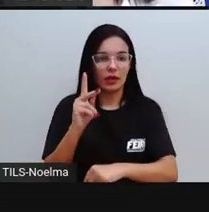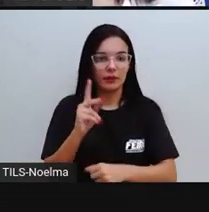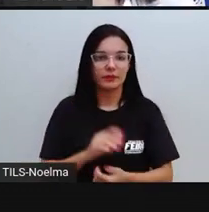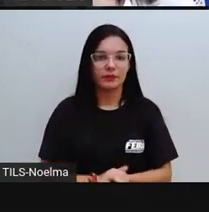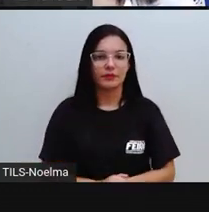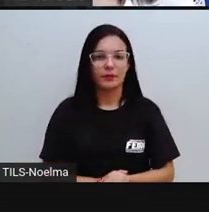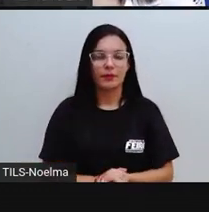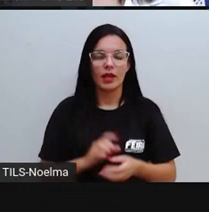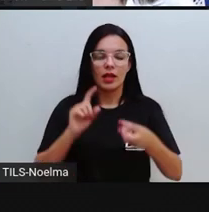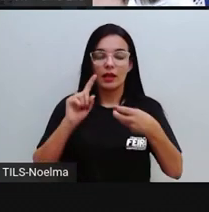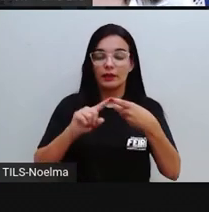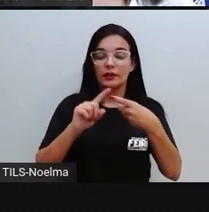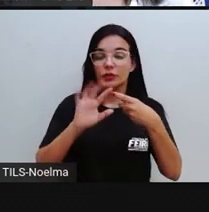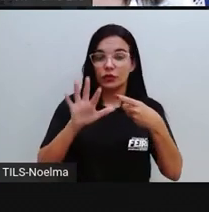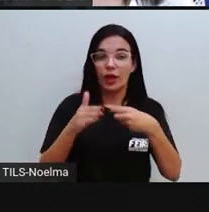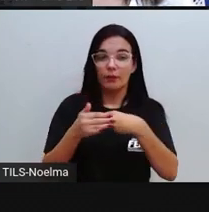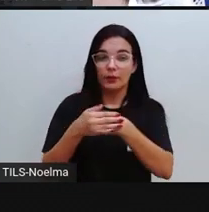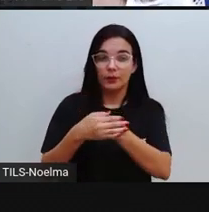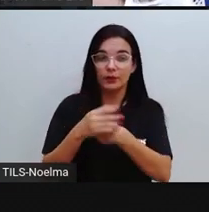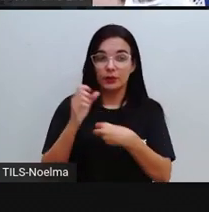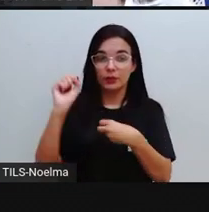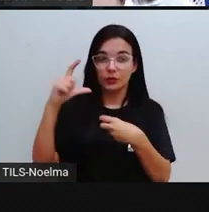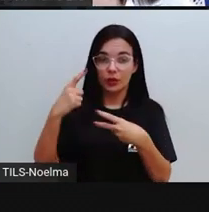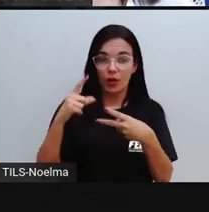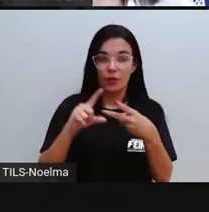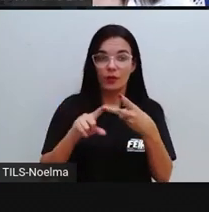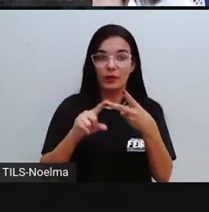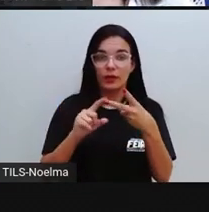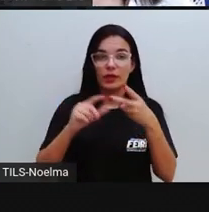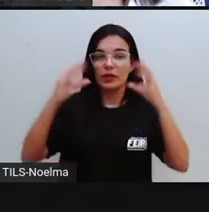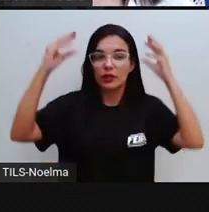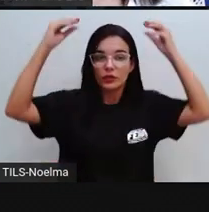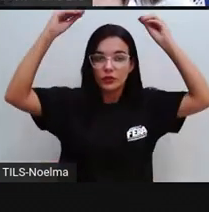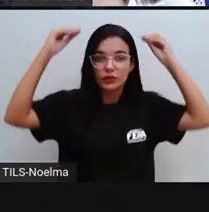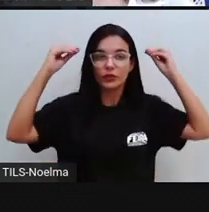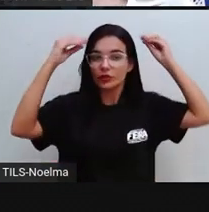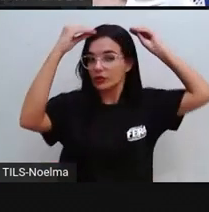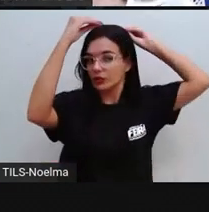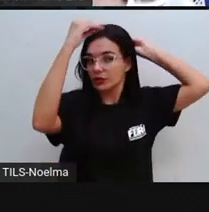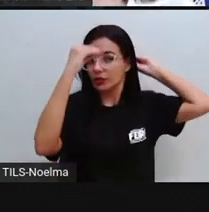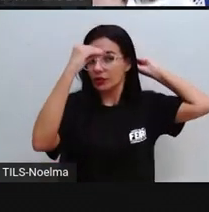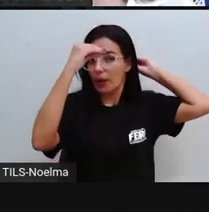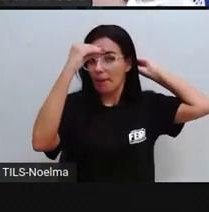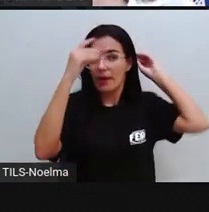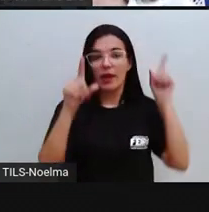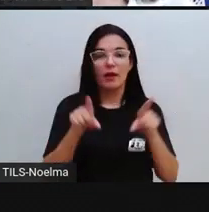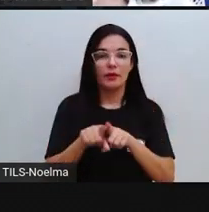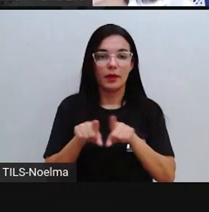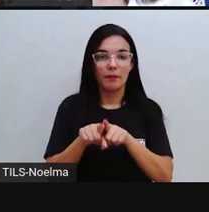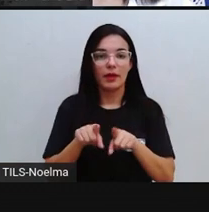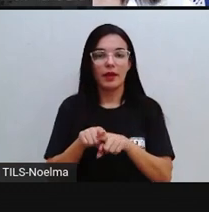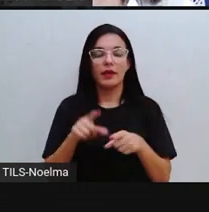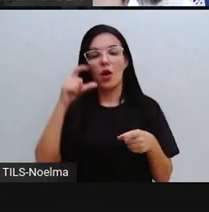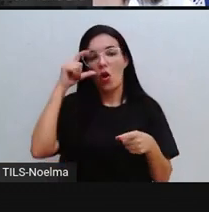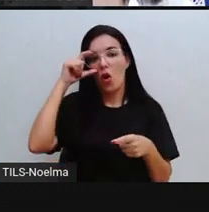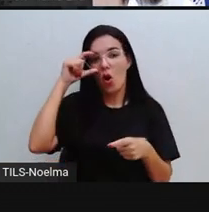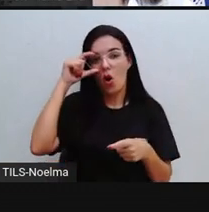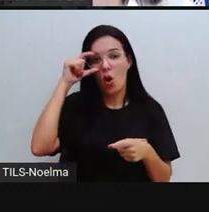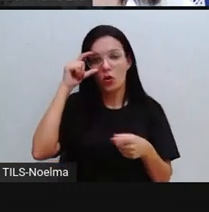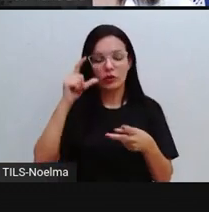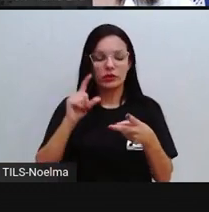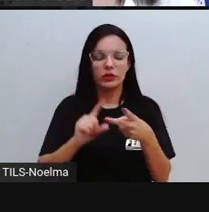lá, o que mais que nós podemos usar? Ó, chapéus, tá bom? Ele fala também de óculos, né?